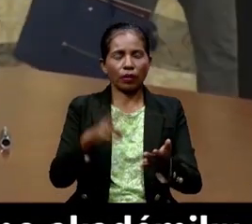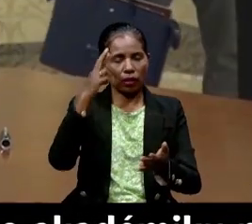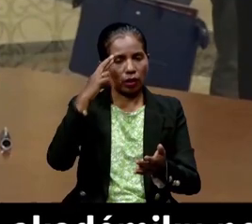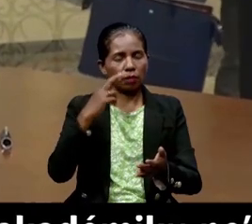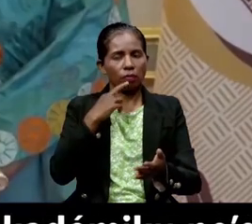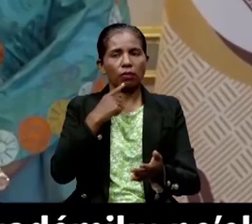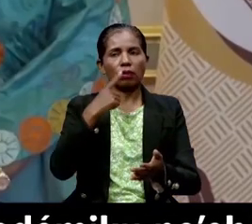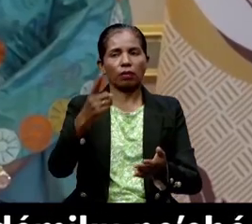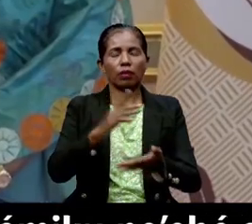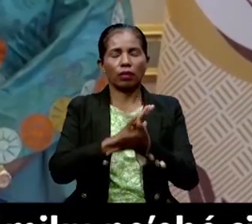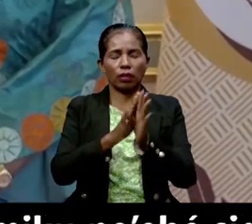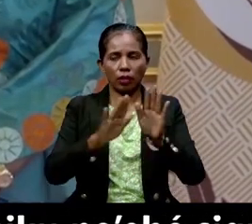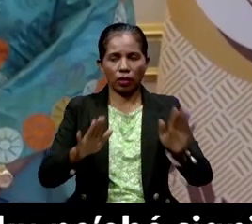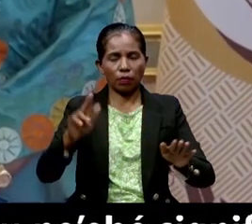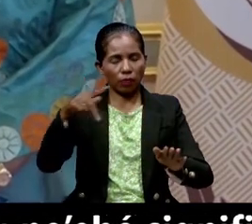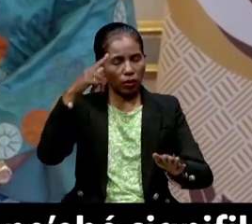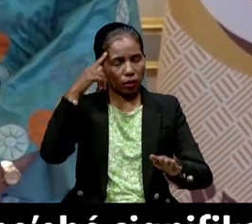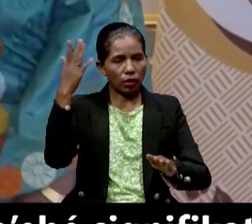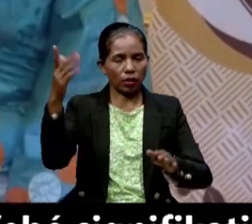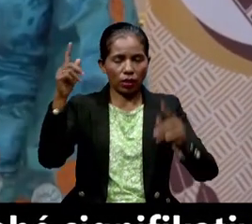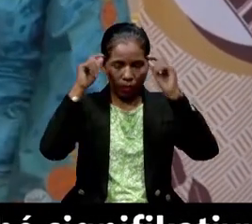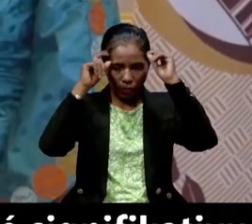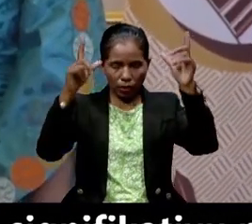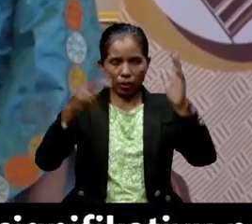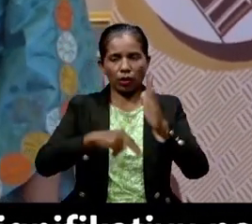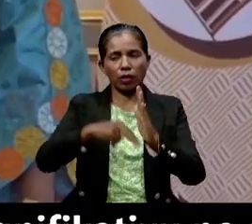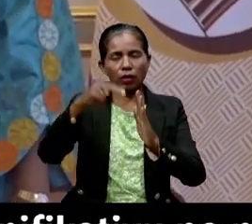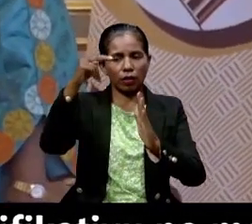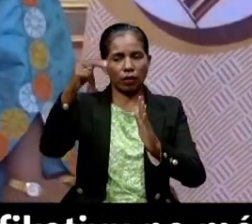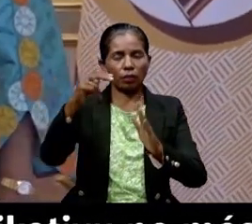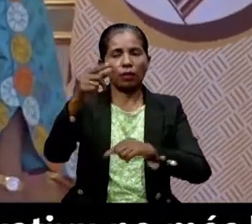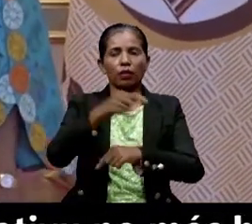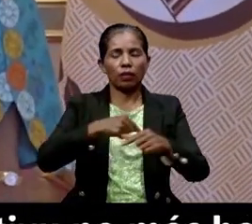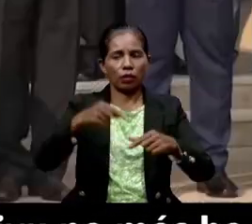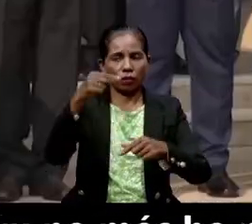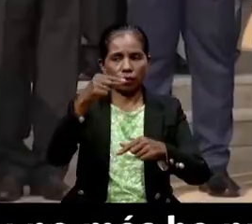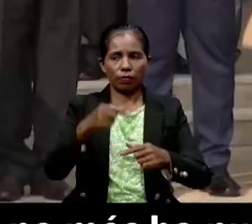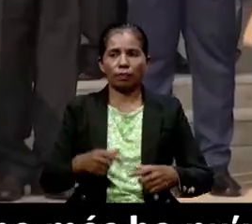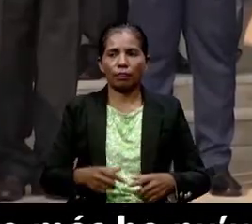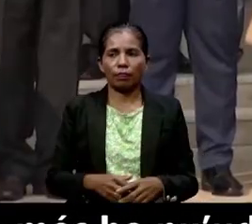política e arrailaran nomos política externa timor-lesteniana e a nível regional no global. Adérito Ximenes, GMN.